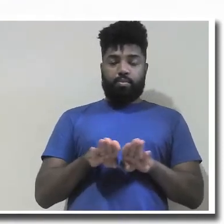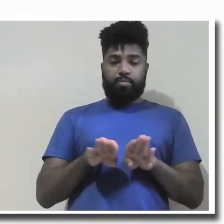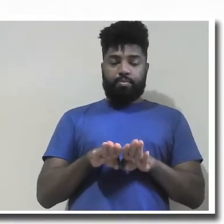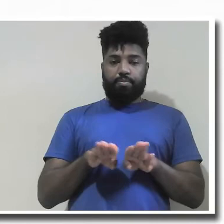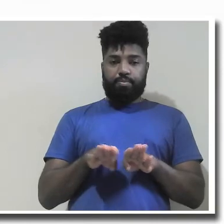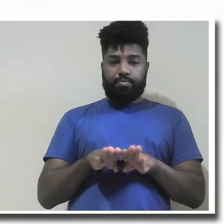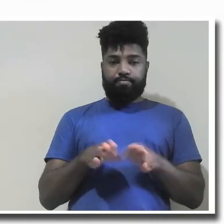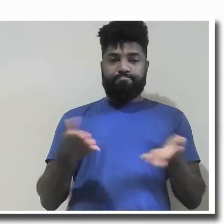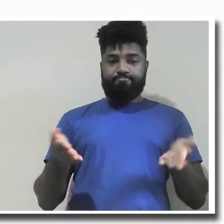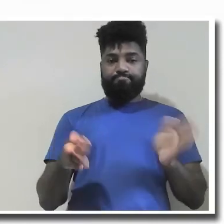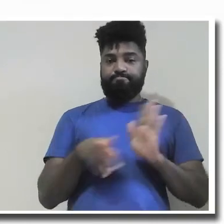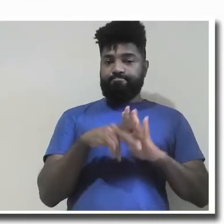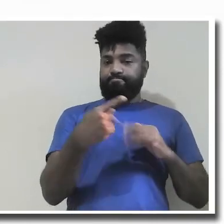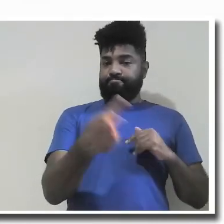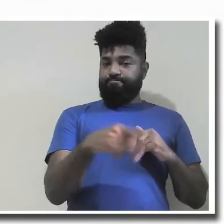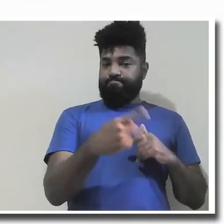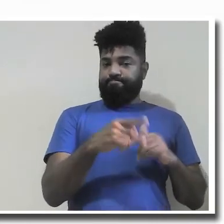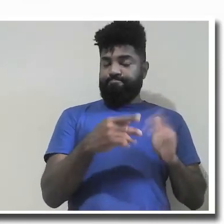desta propriedade.